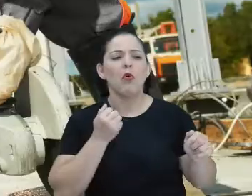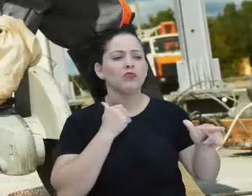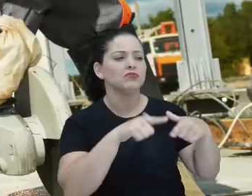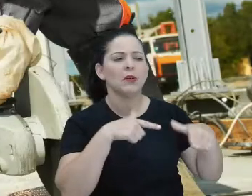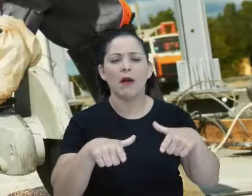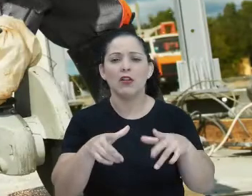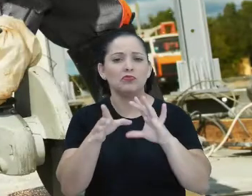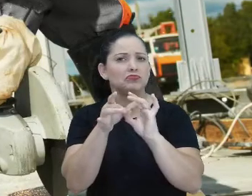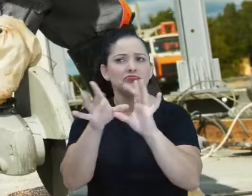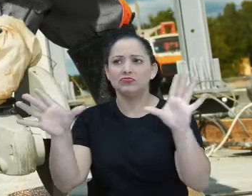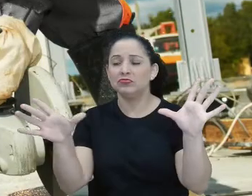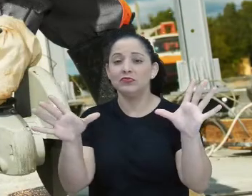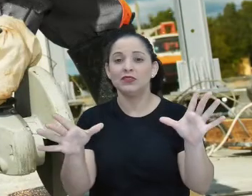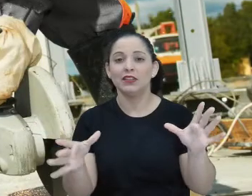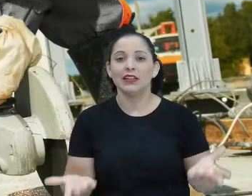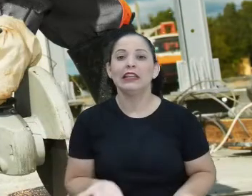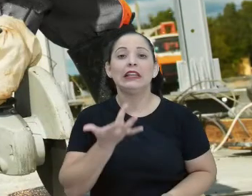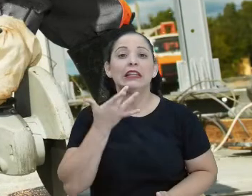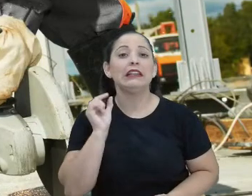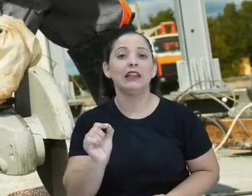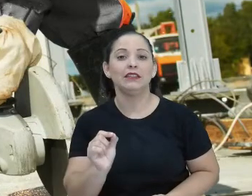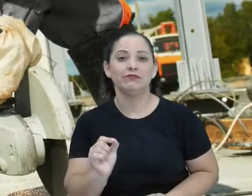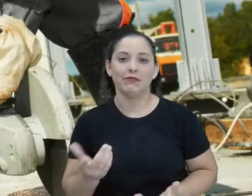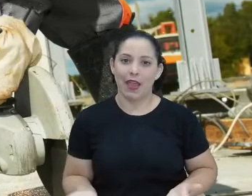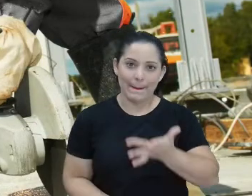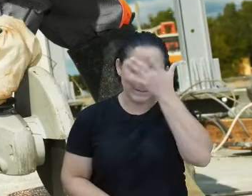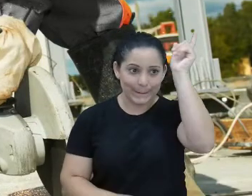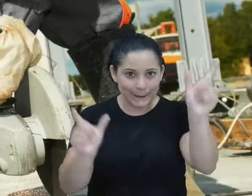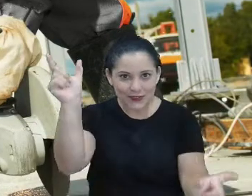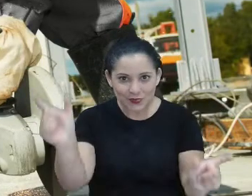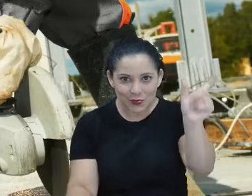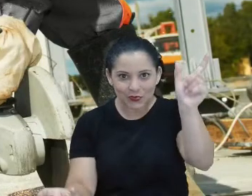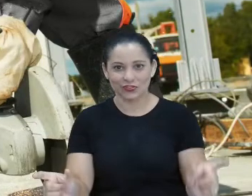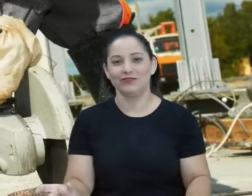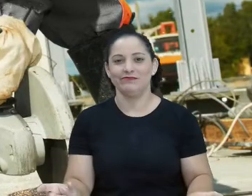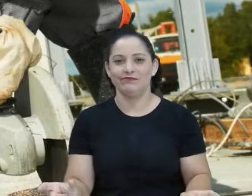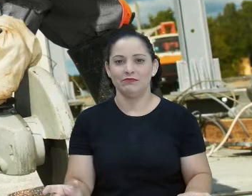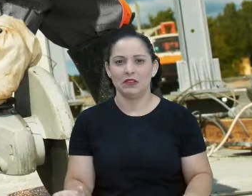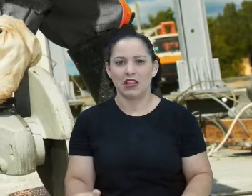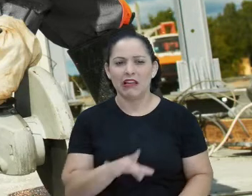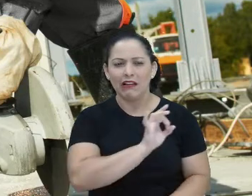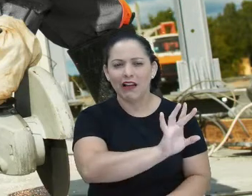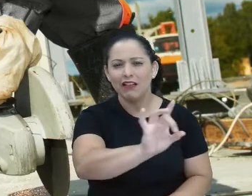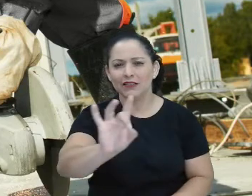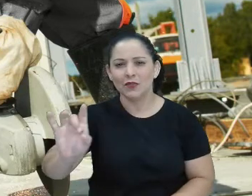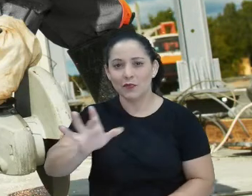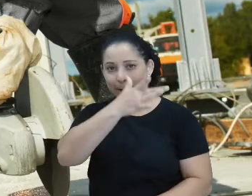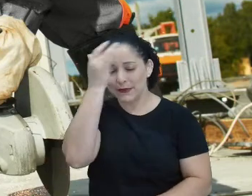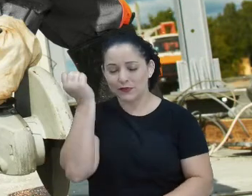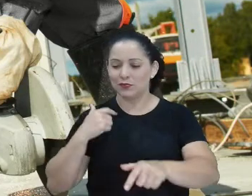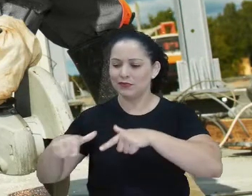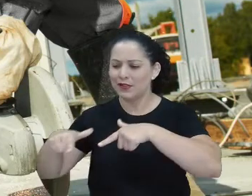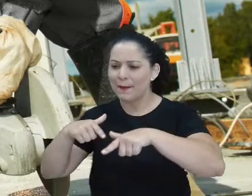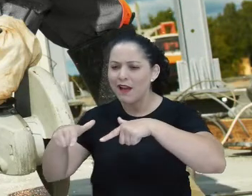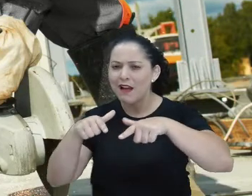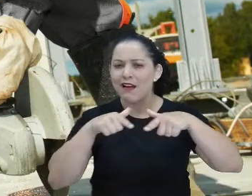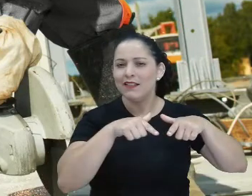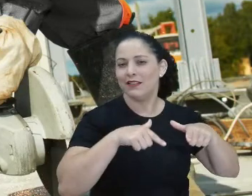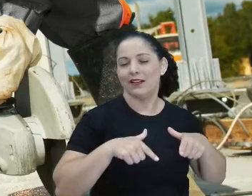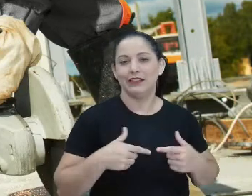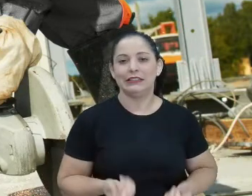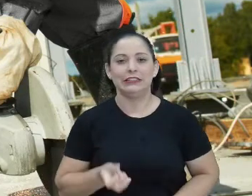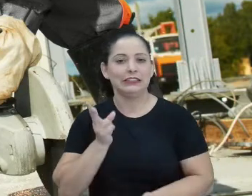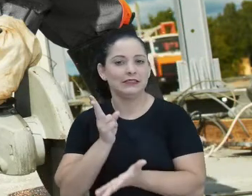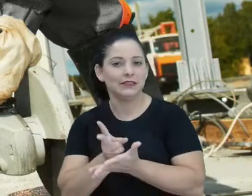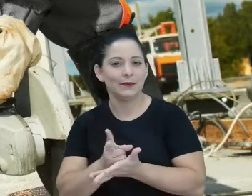um, quem é que faz ele? Somos nós. Somos as pessoas que fazem, são os trabalhadores. Por isso é cada vez